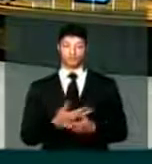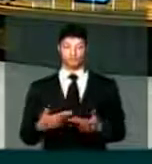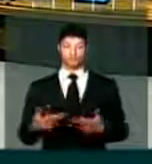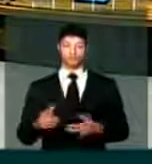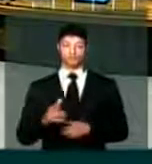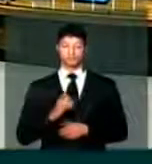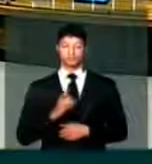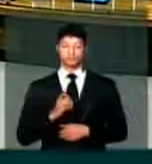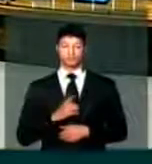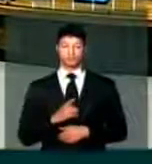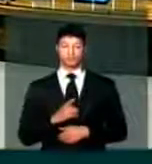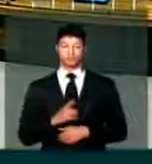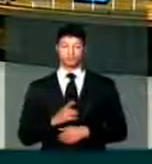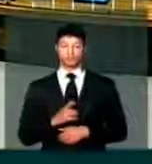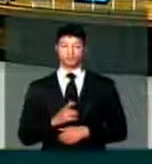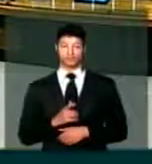resta